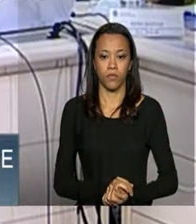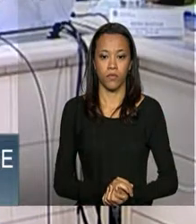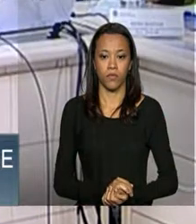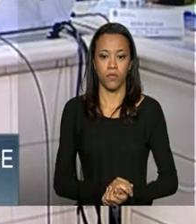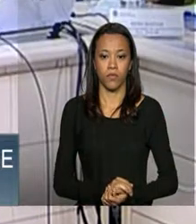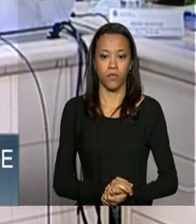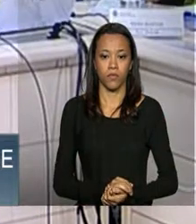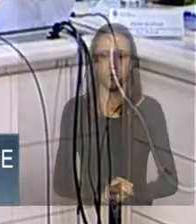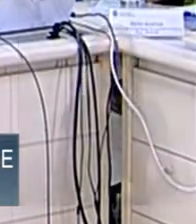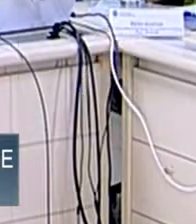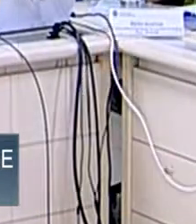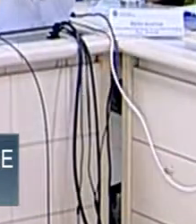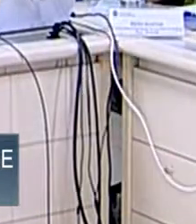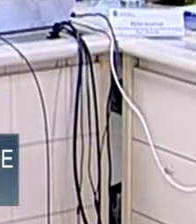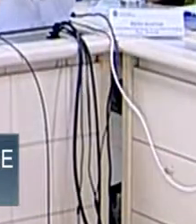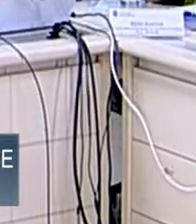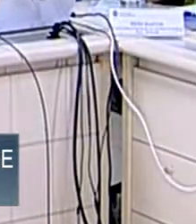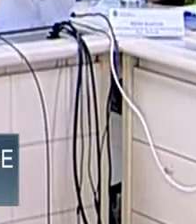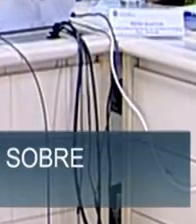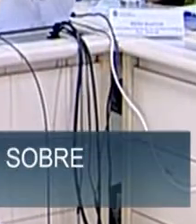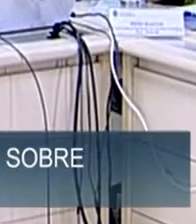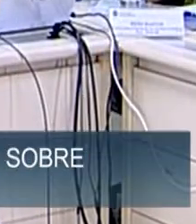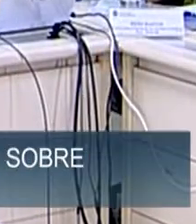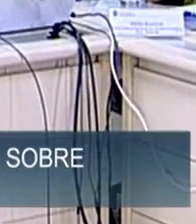O que vocês aprontam?